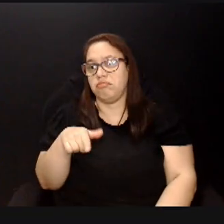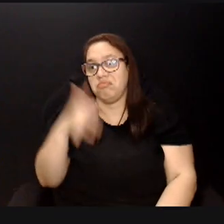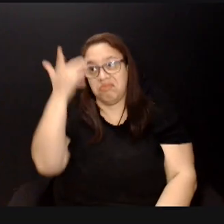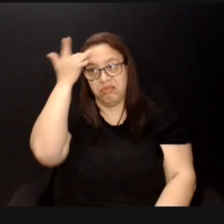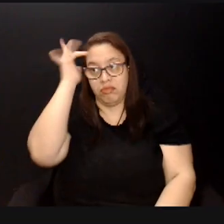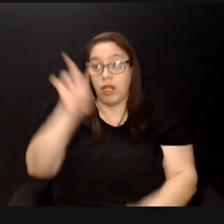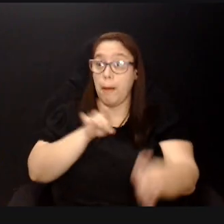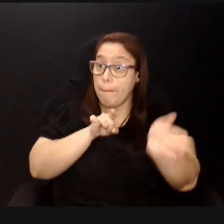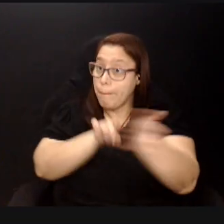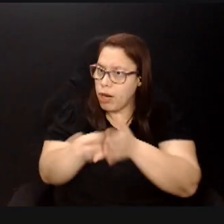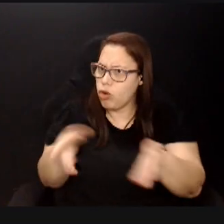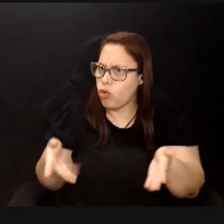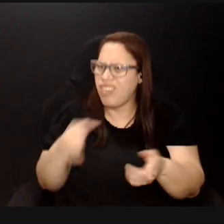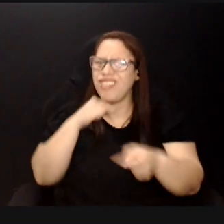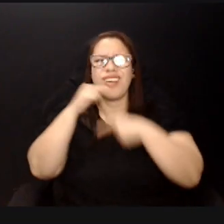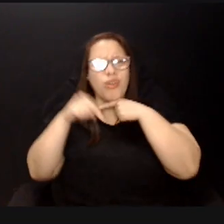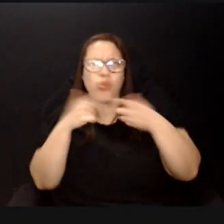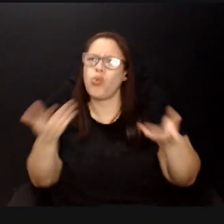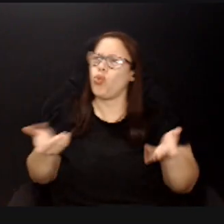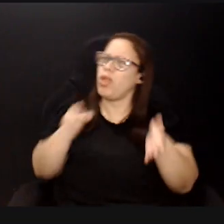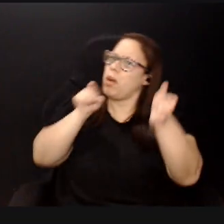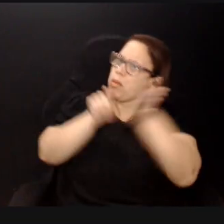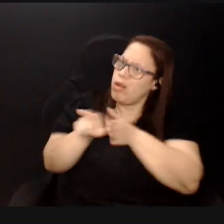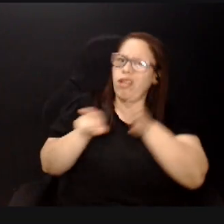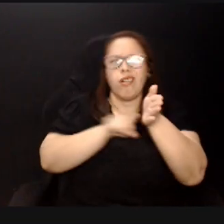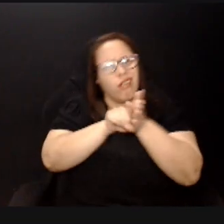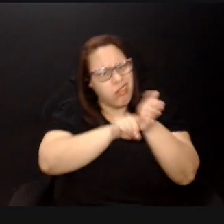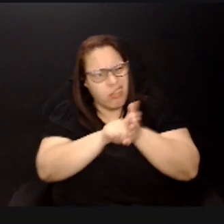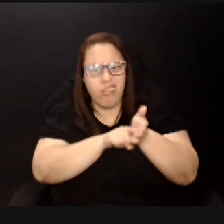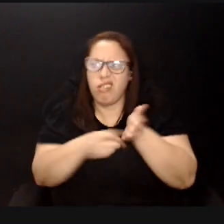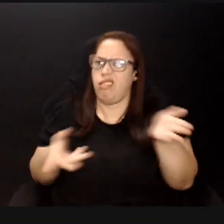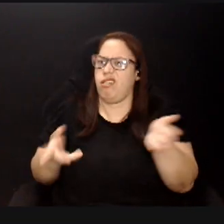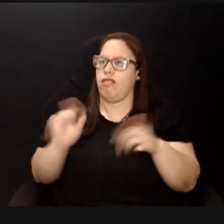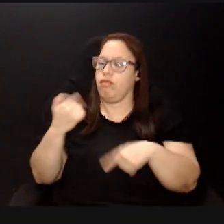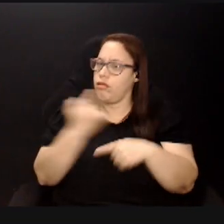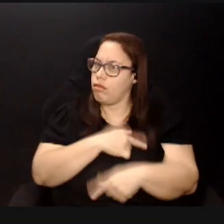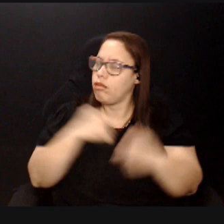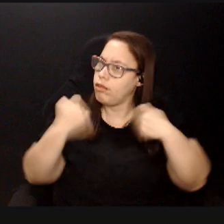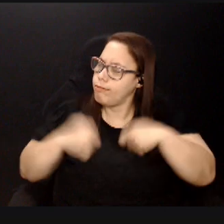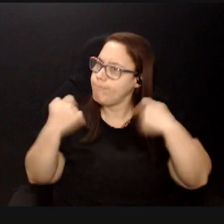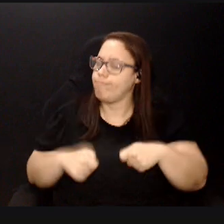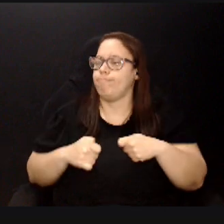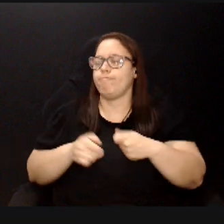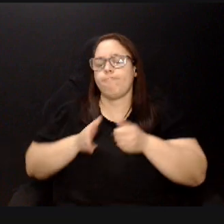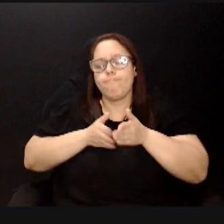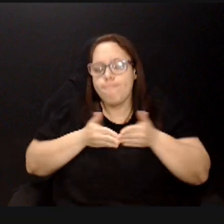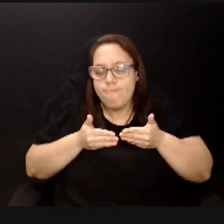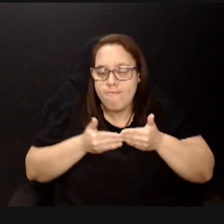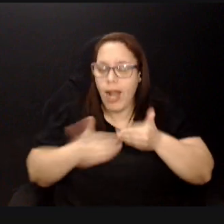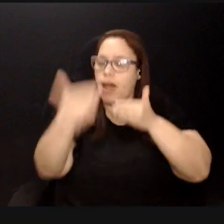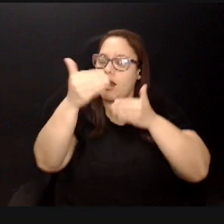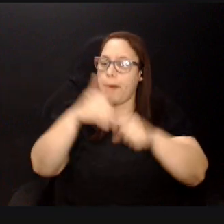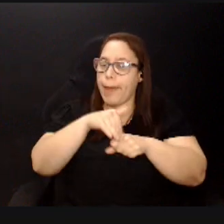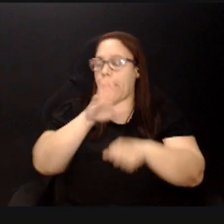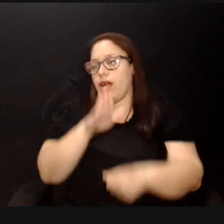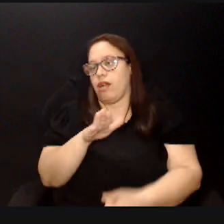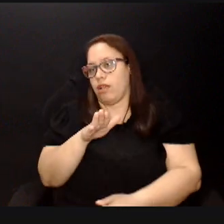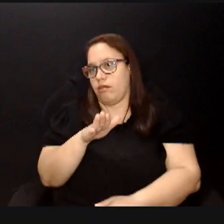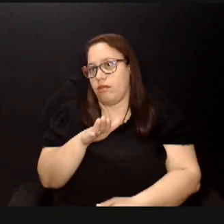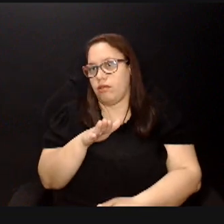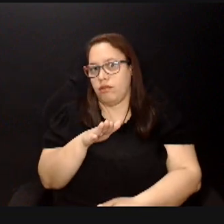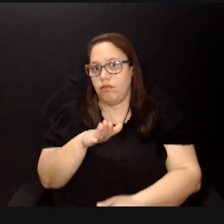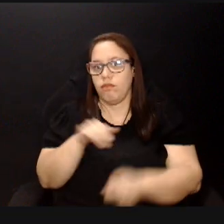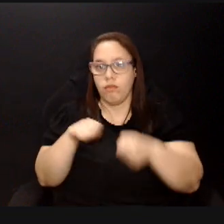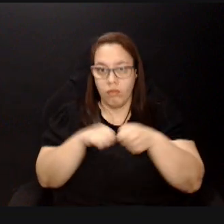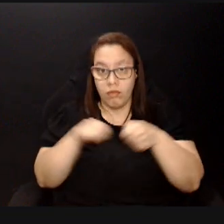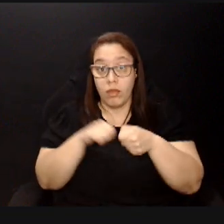pergunta, na dúvida, não é pesquisa, mas a gente precisa dar caminhar, né, avançar no sentido de fazer com que esse número